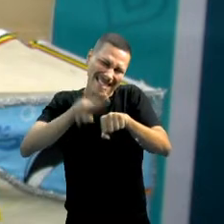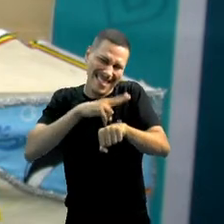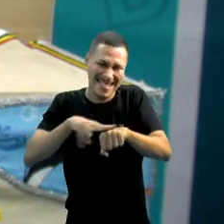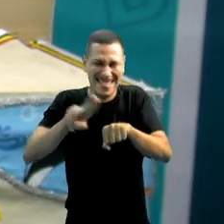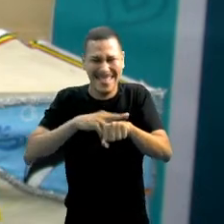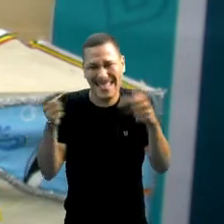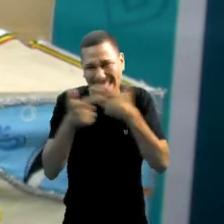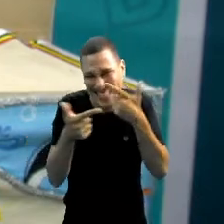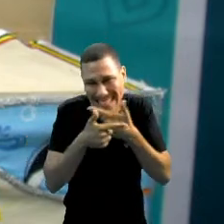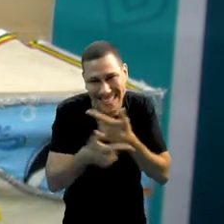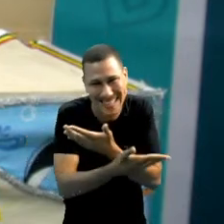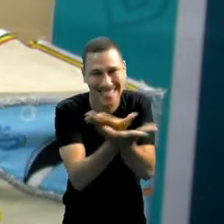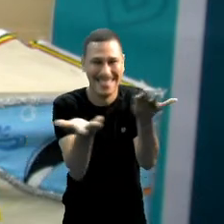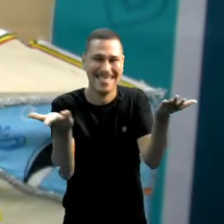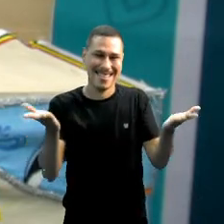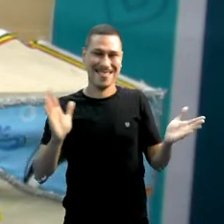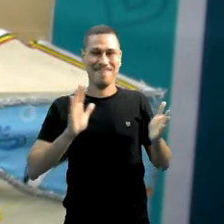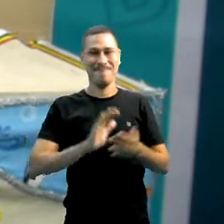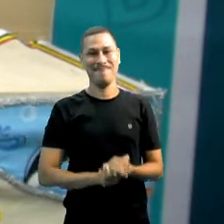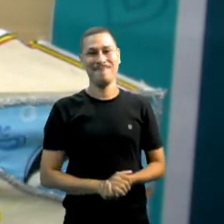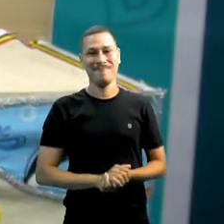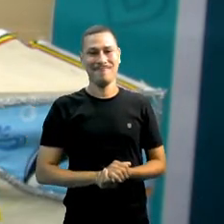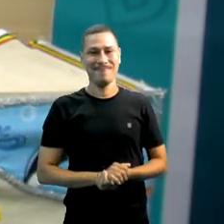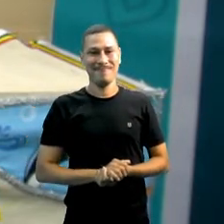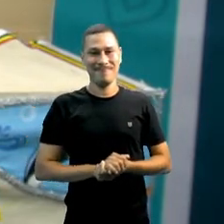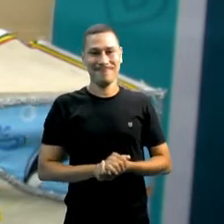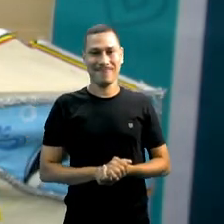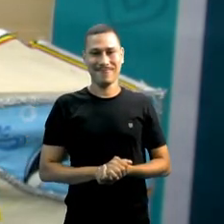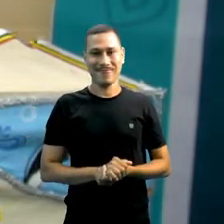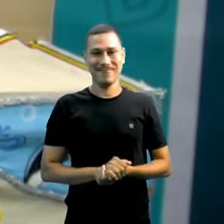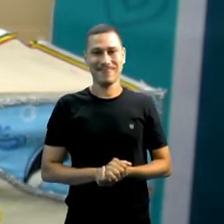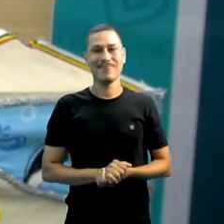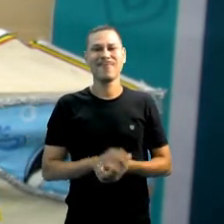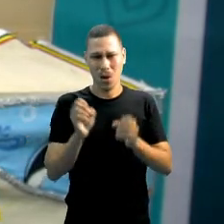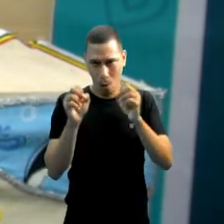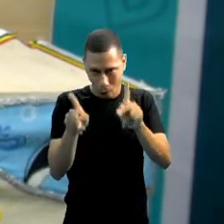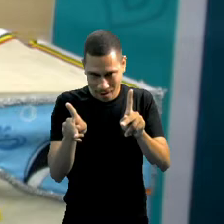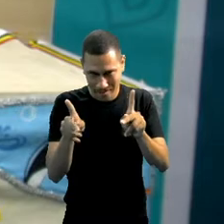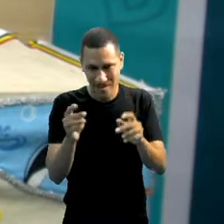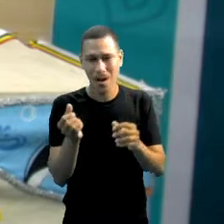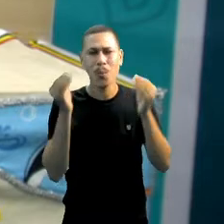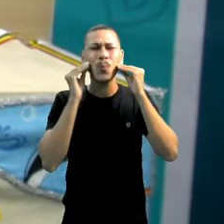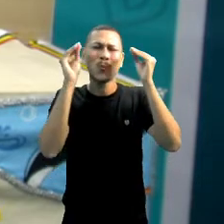sabor de chocolate. Somente agora pode, tá certo? Tá, gente? Então, ó,